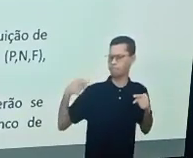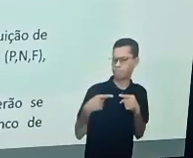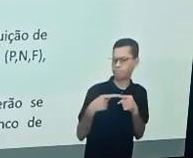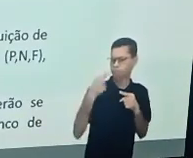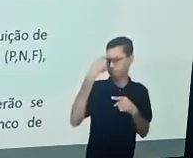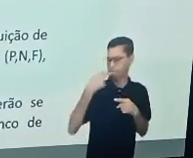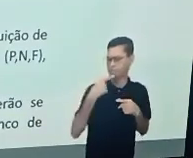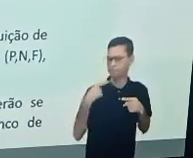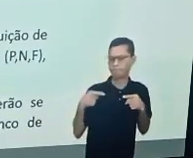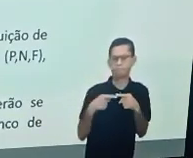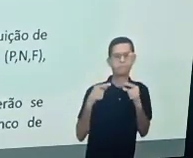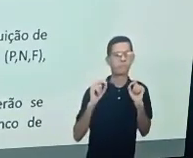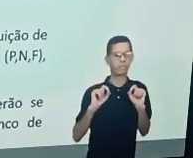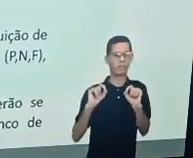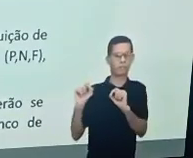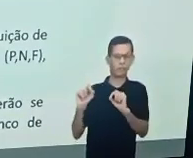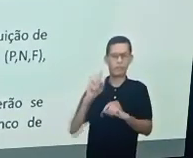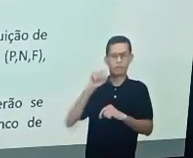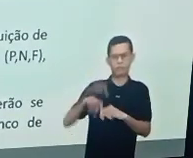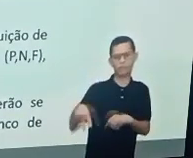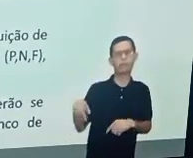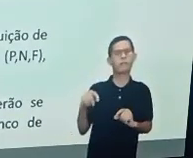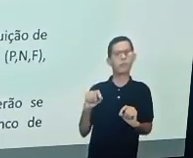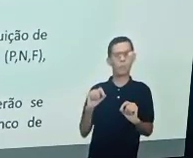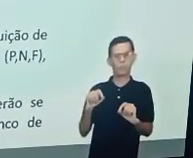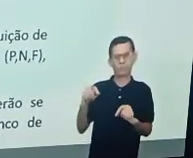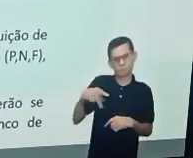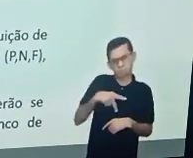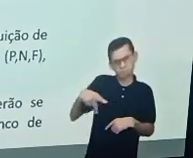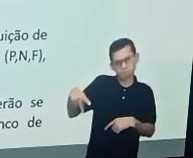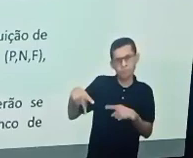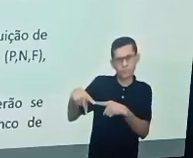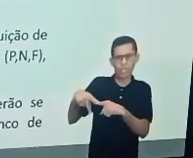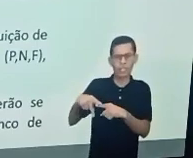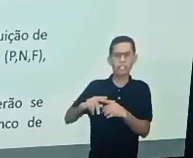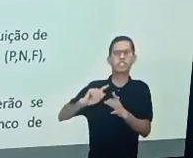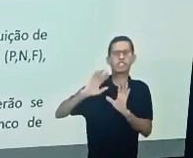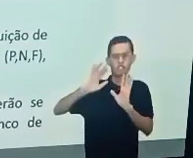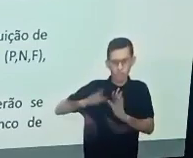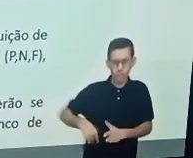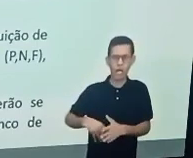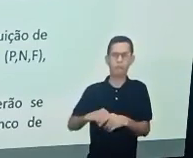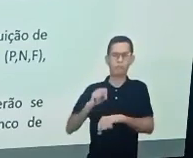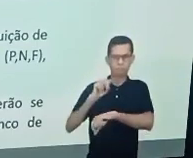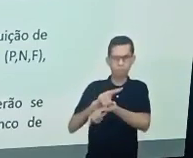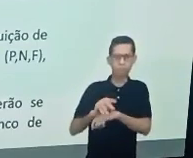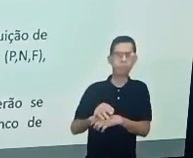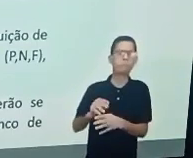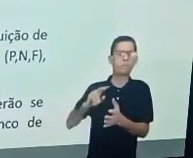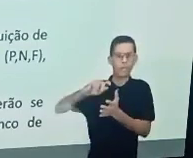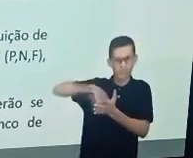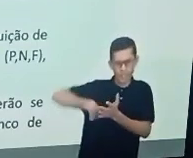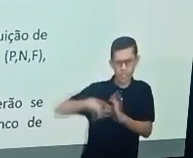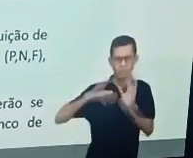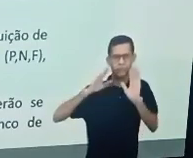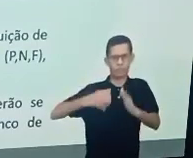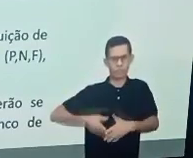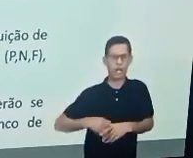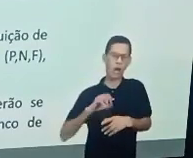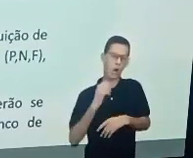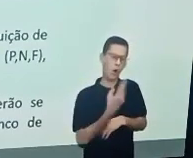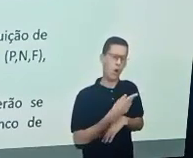inicial de atribuição de classes e aulas são os docentes efetivos, os não efetivos e os docentes com